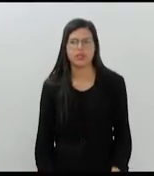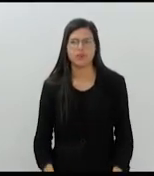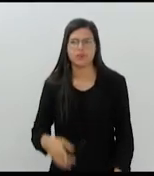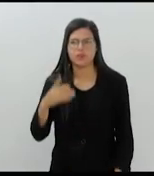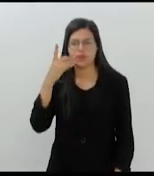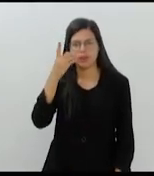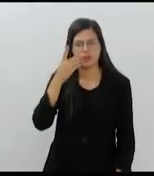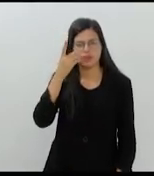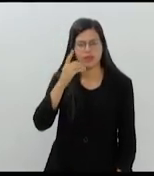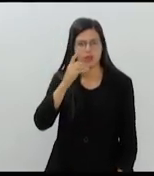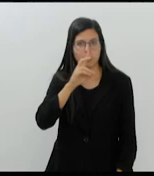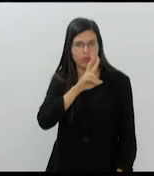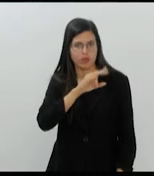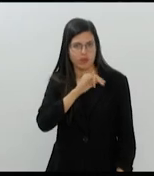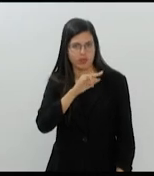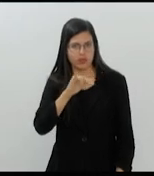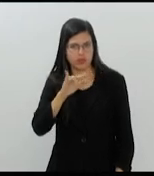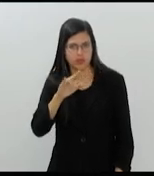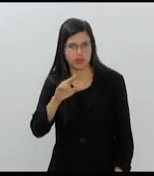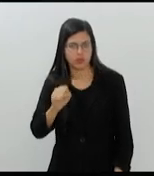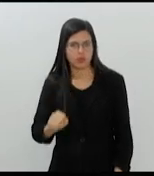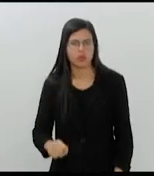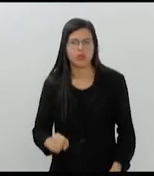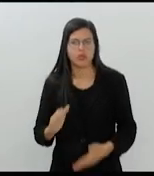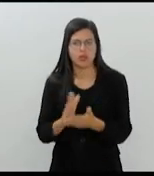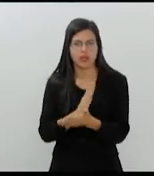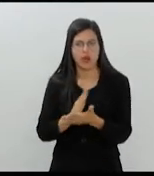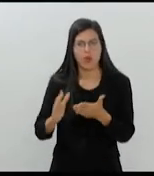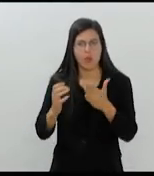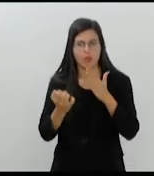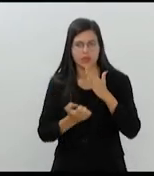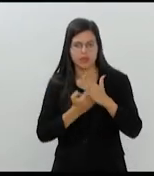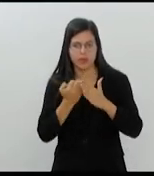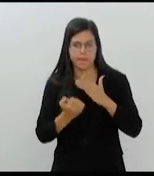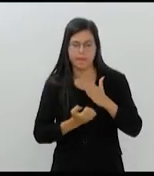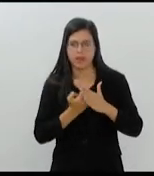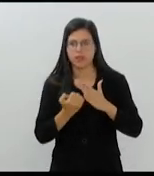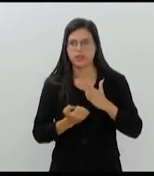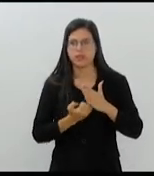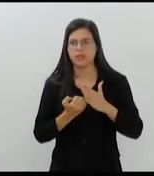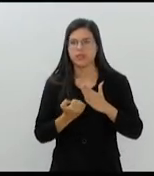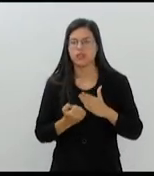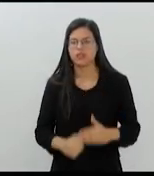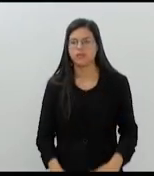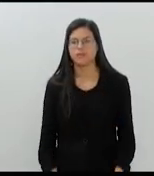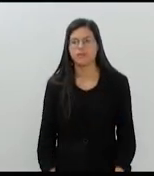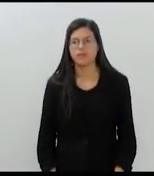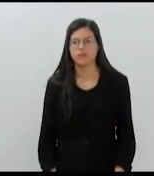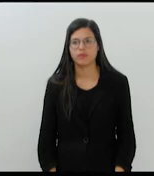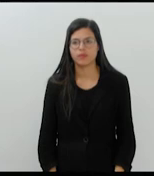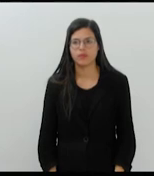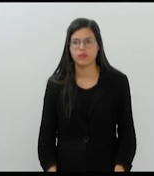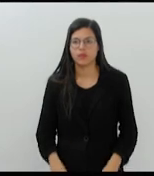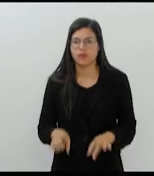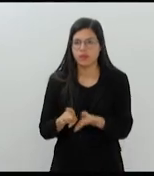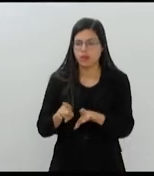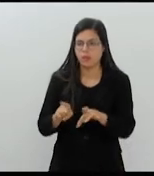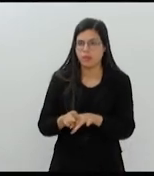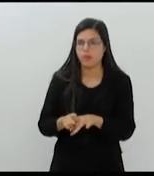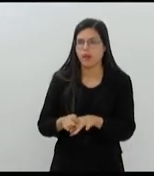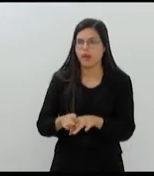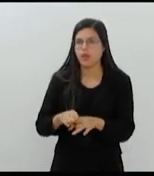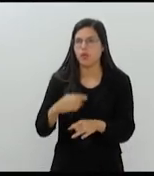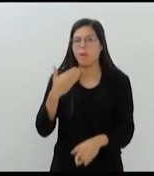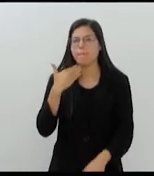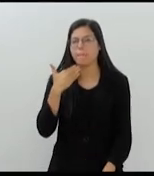deputado Cozolino, e algumas empresas, e entre elas o Banco Master.